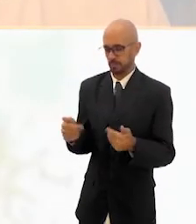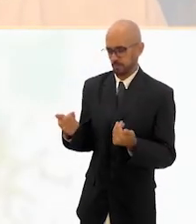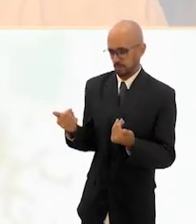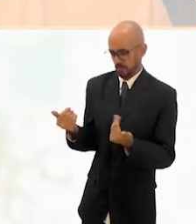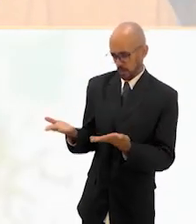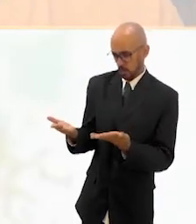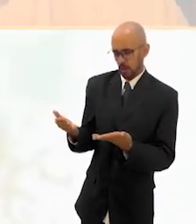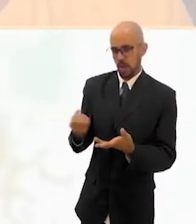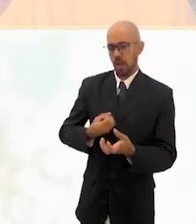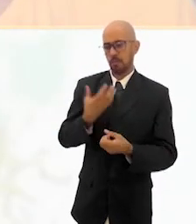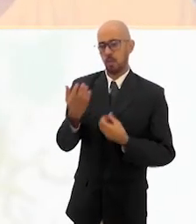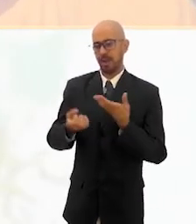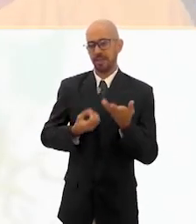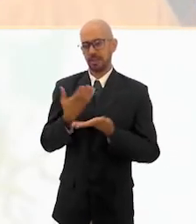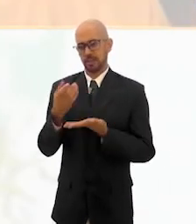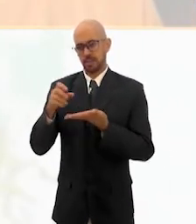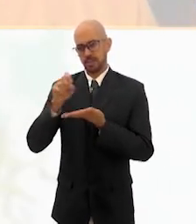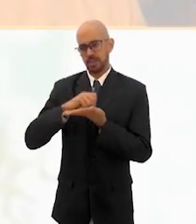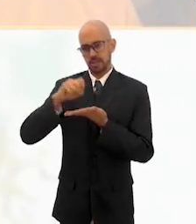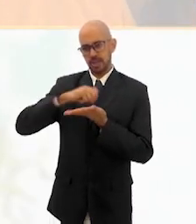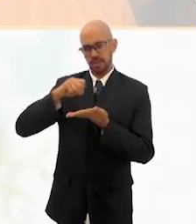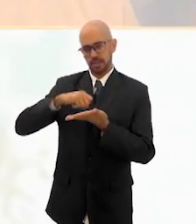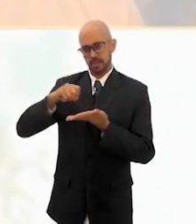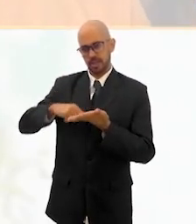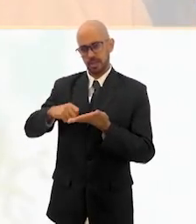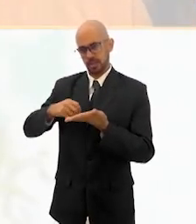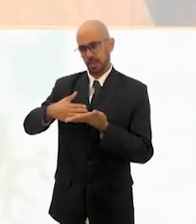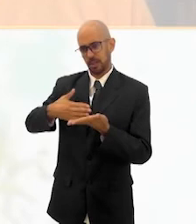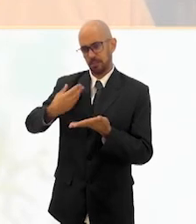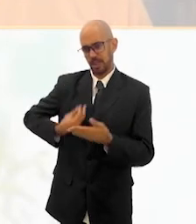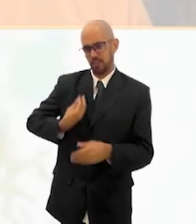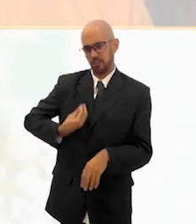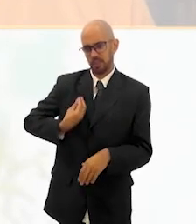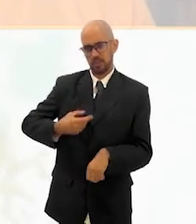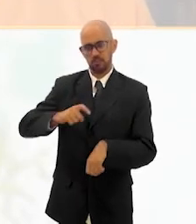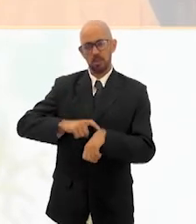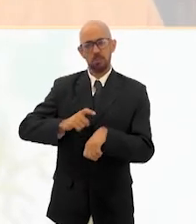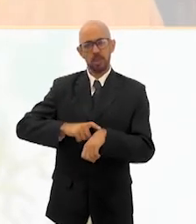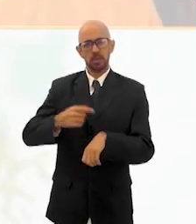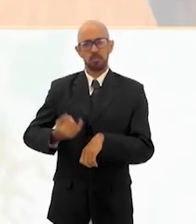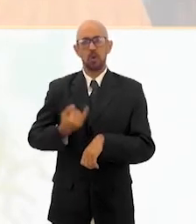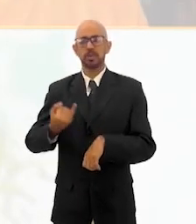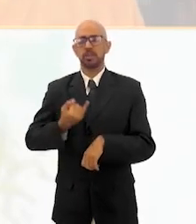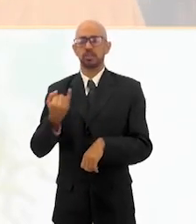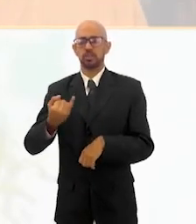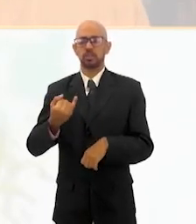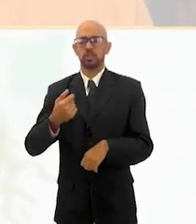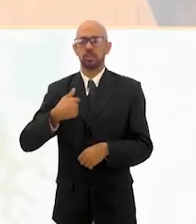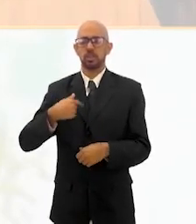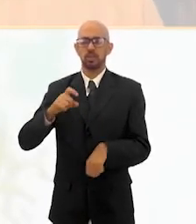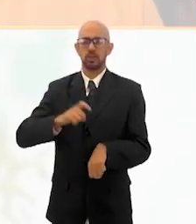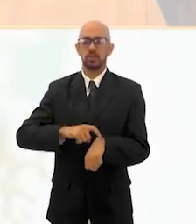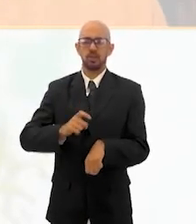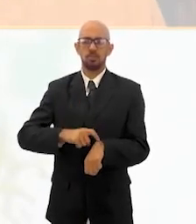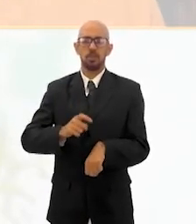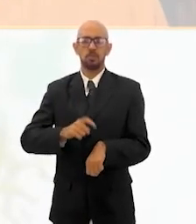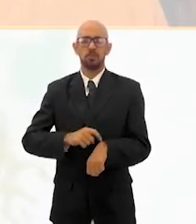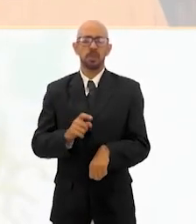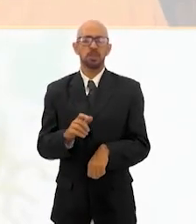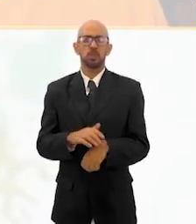poesia, não só a poesia, não, a escrita surge na minha vida num momento realmente muito importante. Eu estava no momento, estava